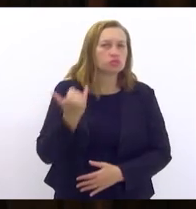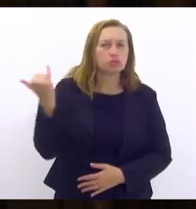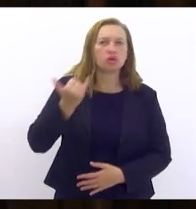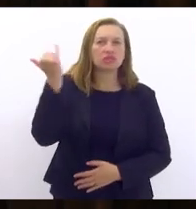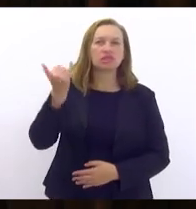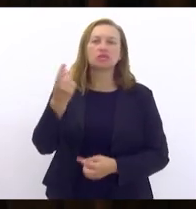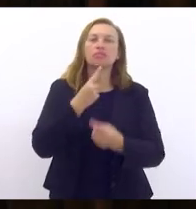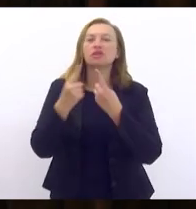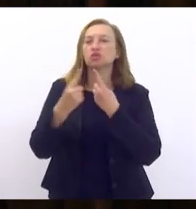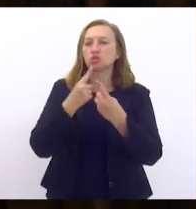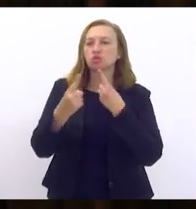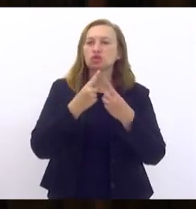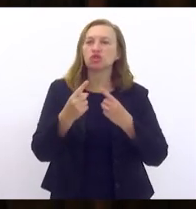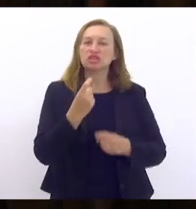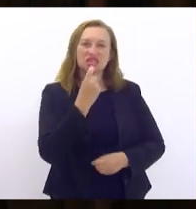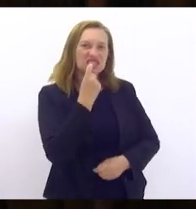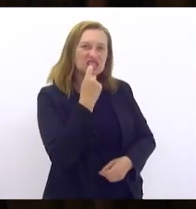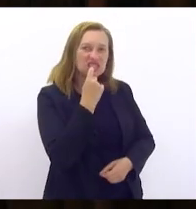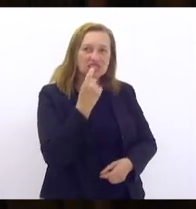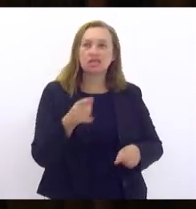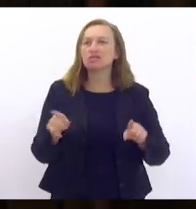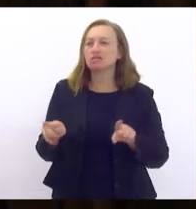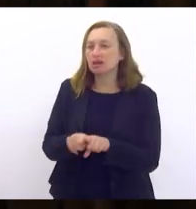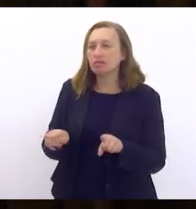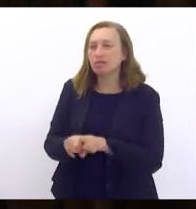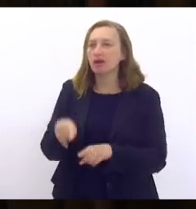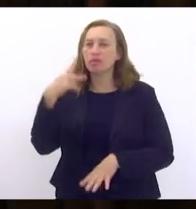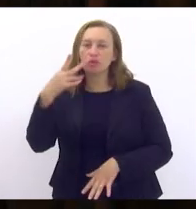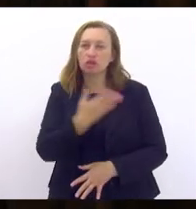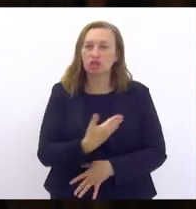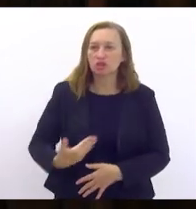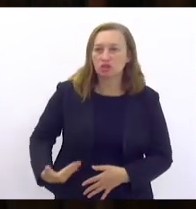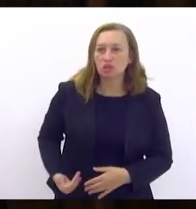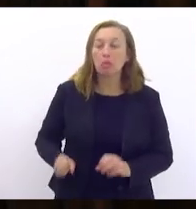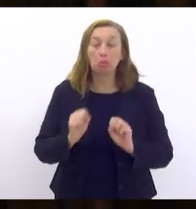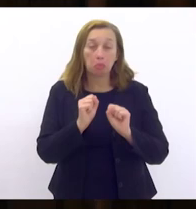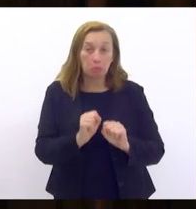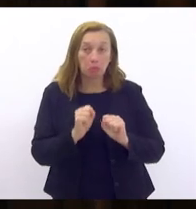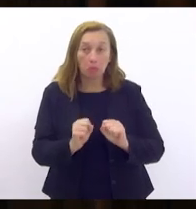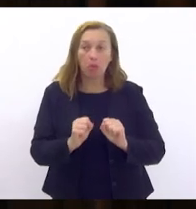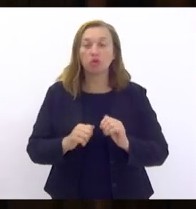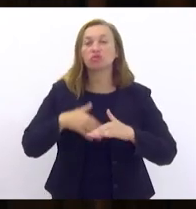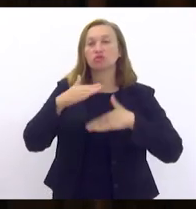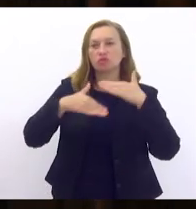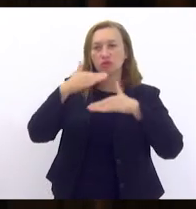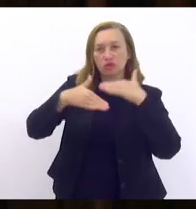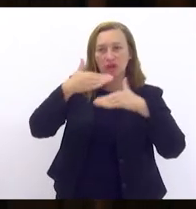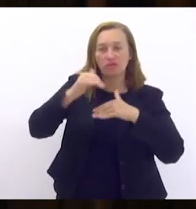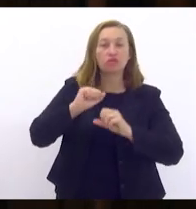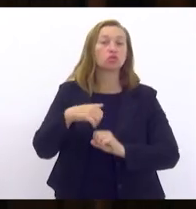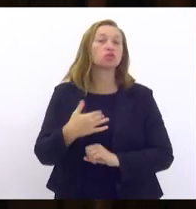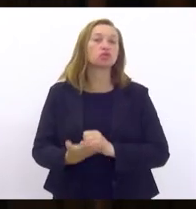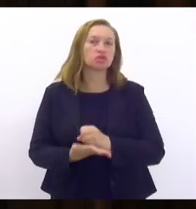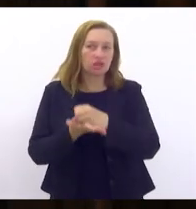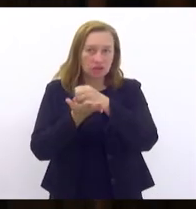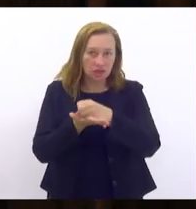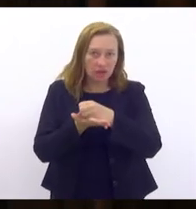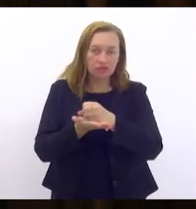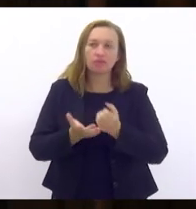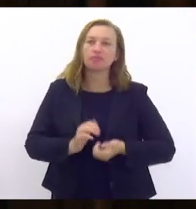para a gente discutir tanto o plástico e como e as políticas públicas Podem trazer o desenvolvimento sustentável